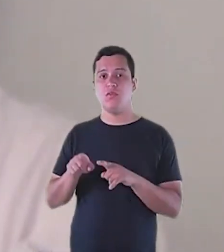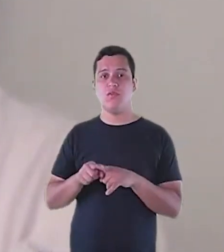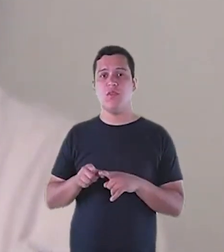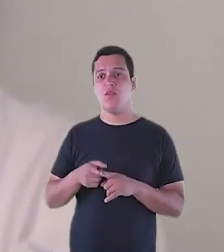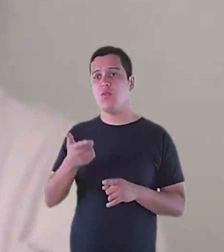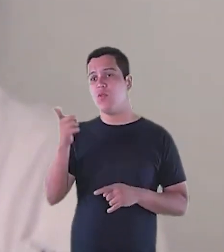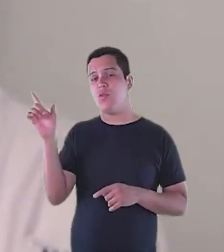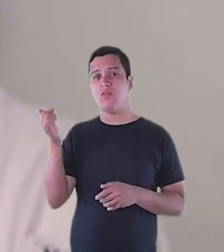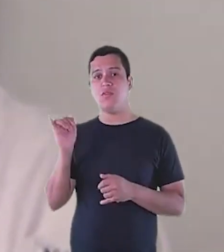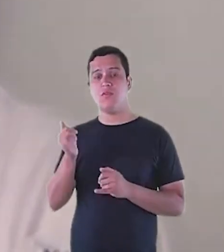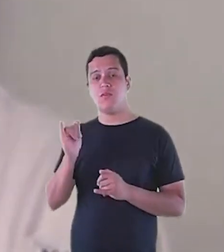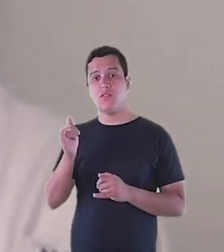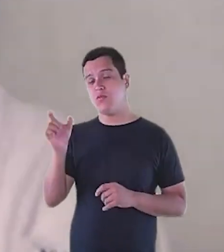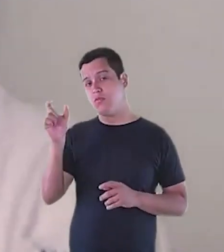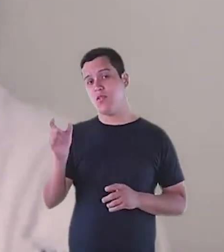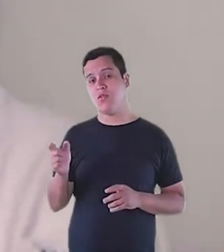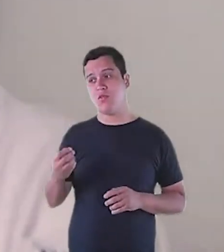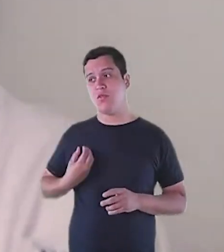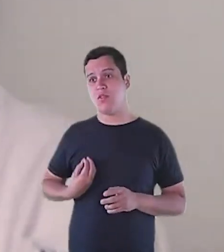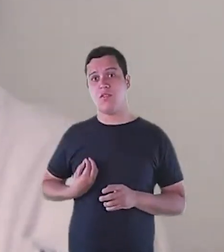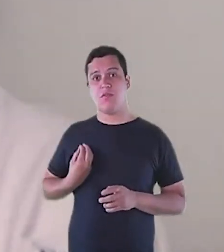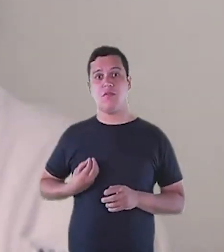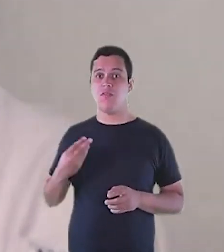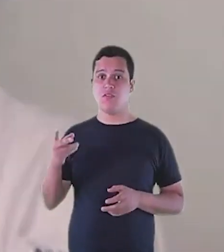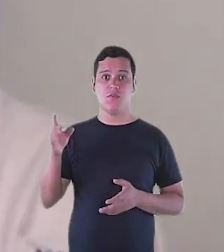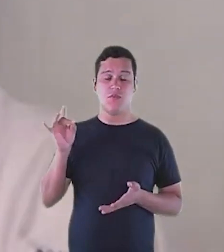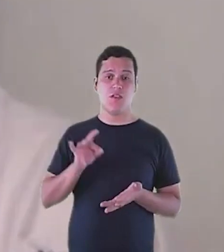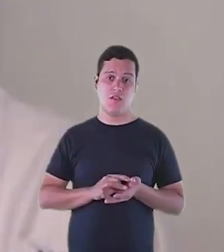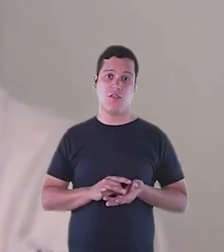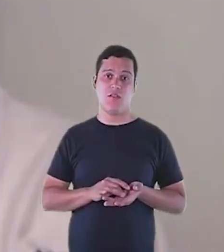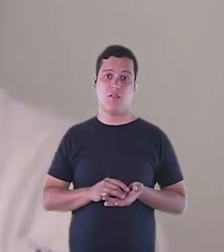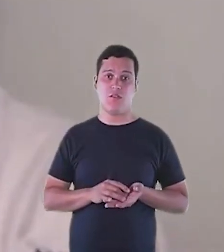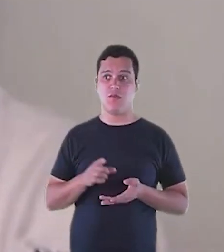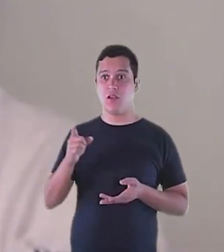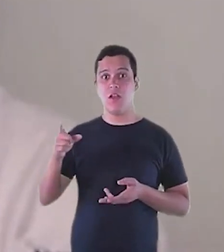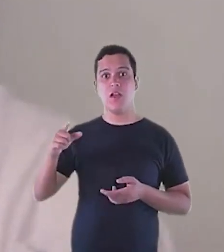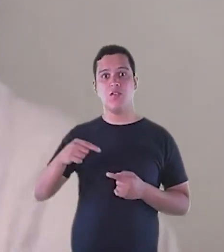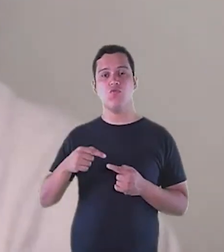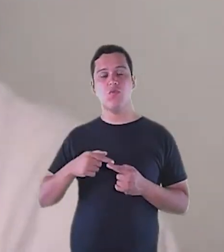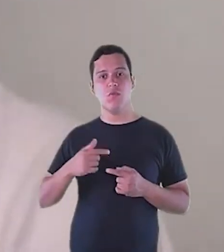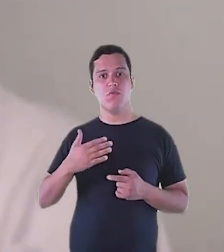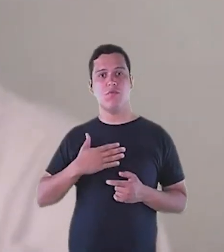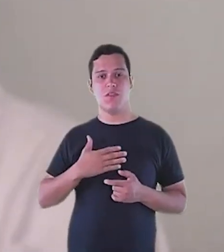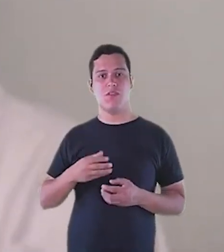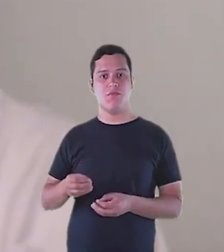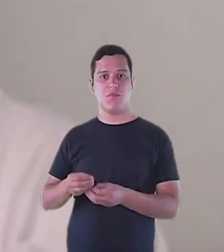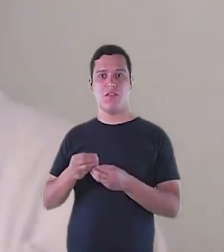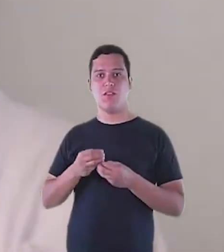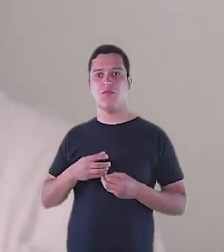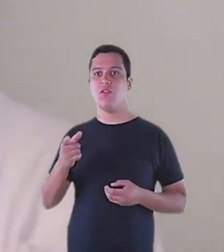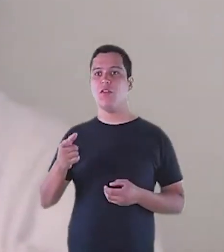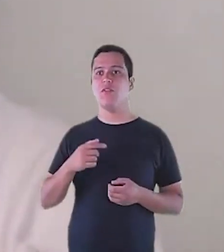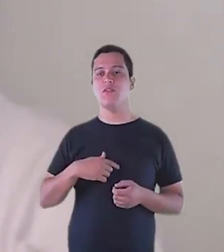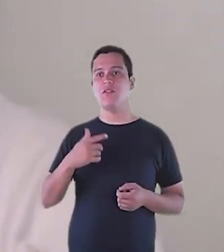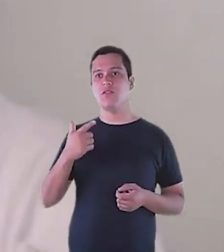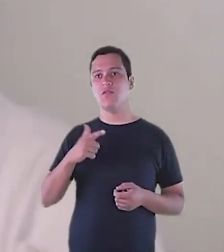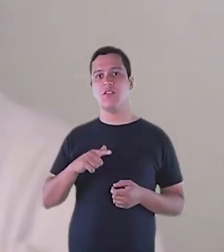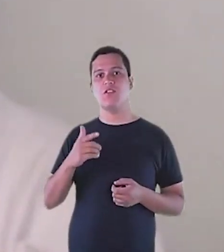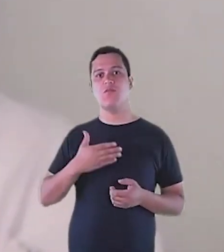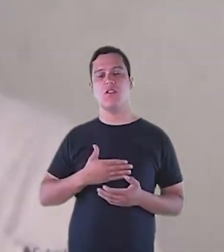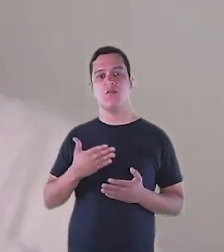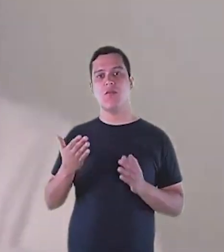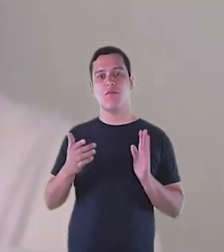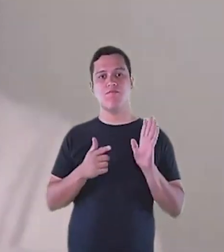padre jesuíta, como se ele fosse o meu avalista. O Laurentino tem razão, eu confirmo o que ele está dizendo. Isso ajuda a dar